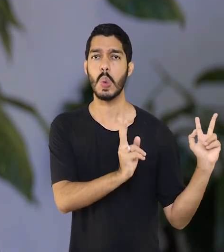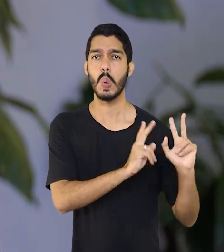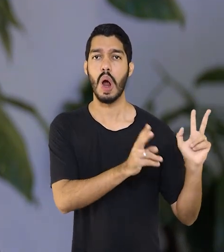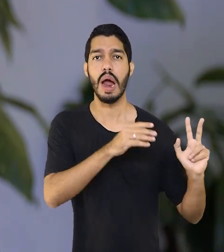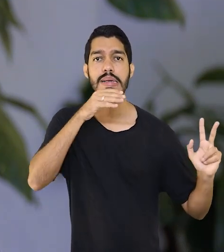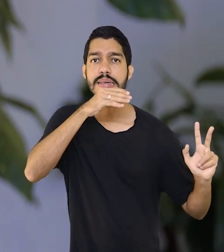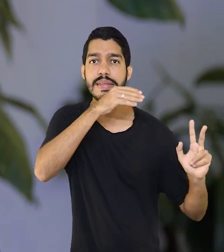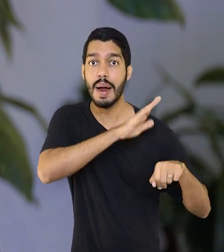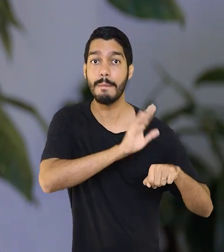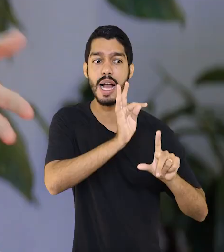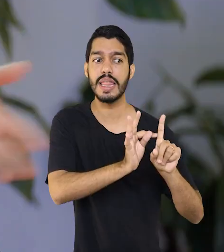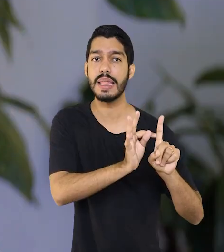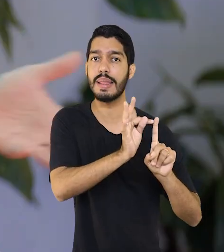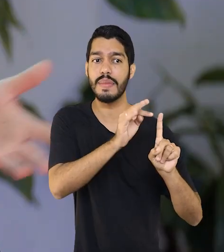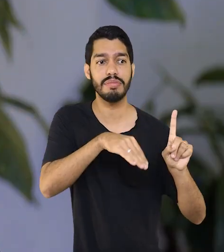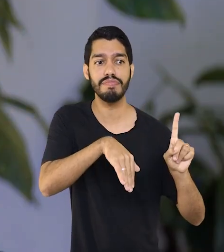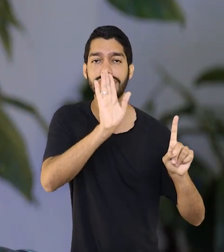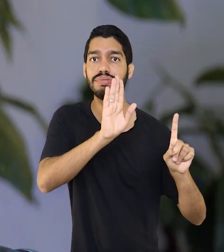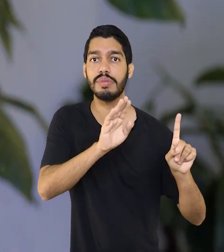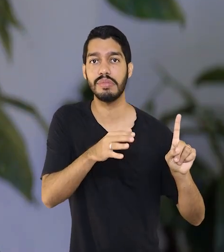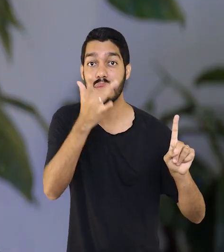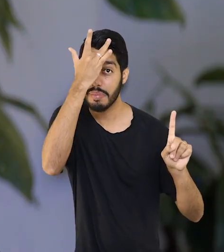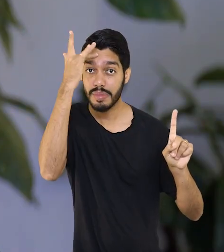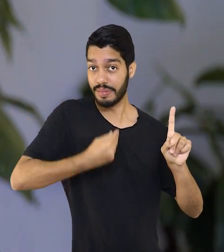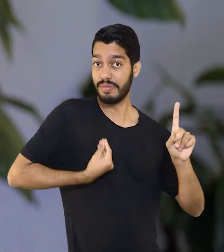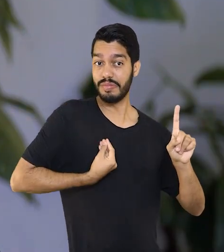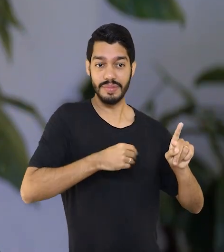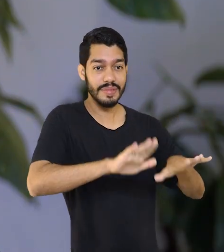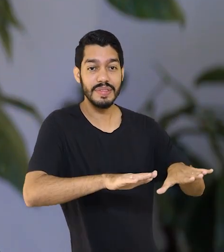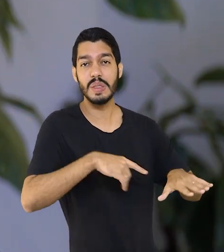anos leva para uma temperatura que não tem possibilidade.